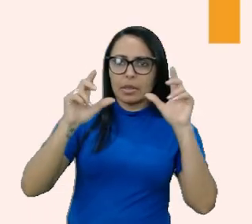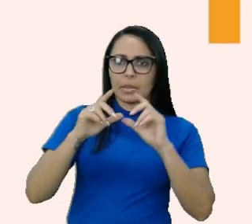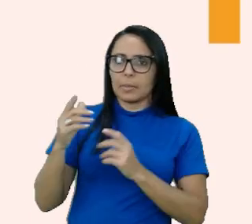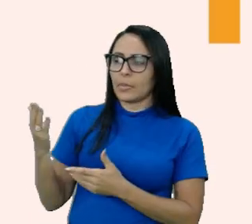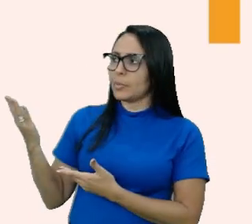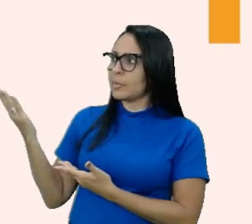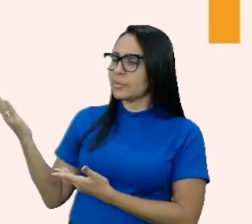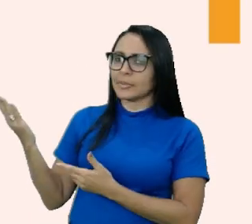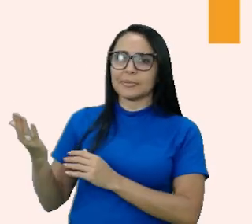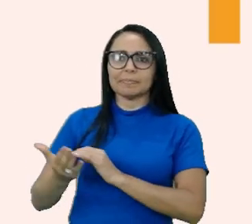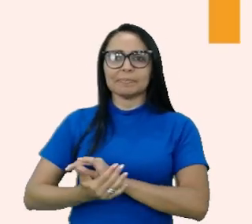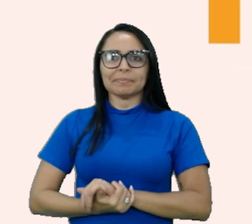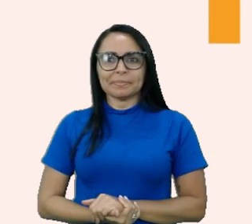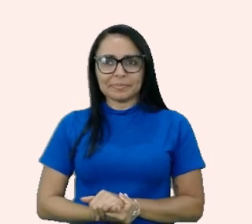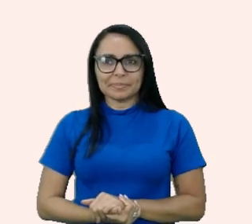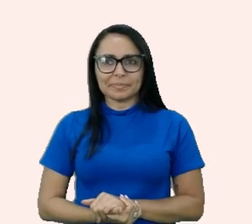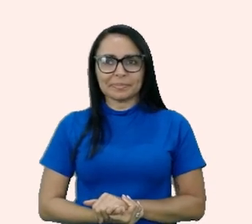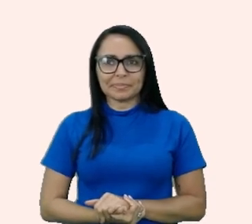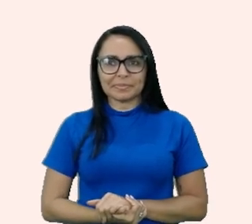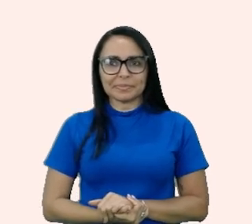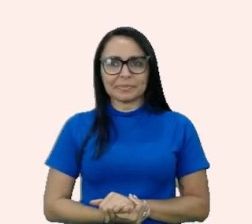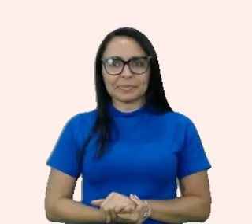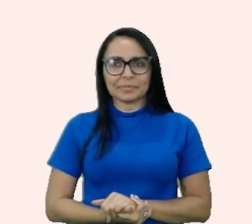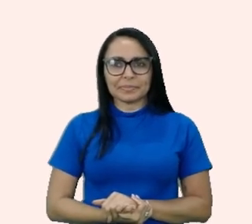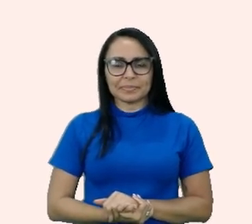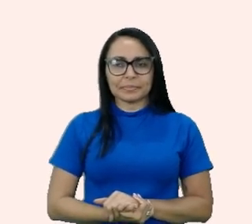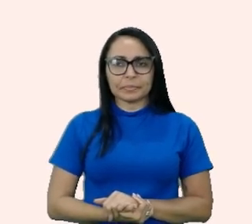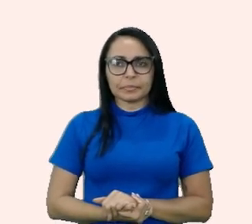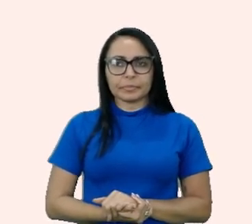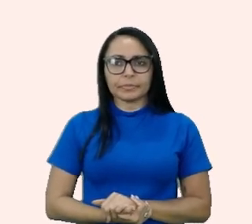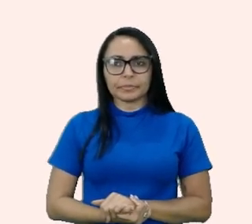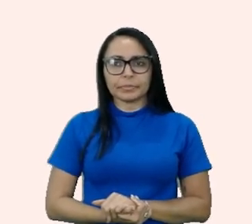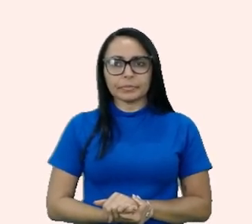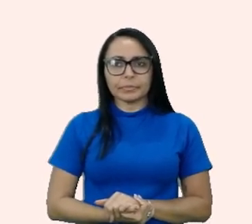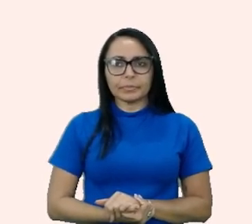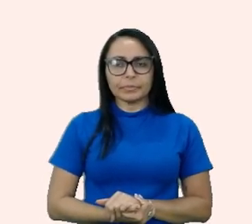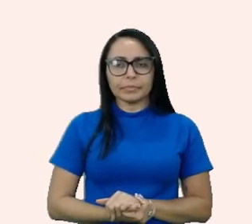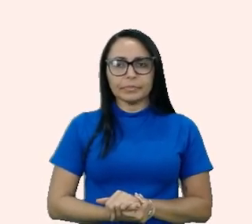proporcionalidade. Meu povo, tá aí para você fazer aquele print legal.